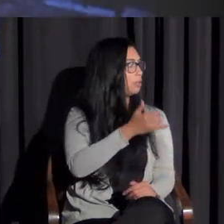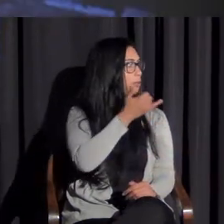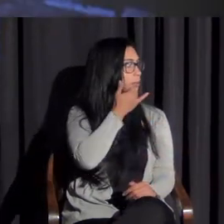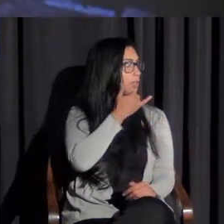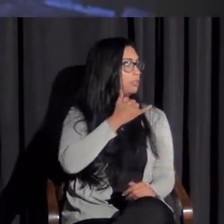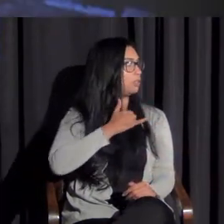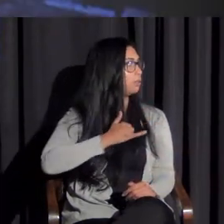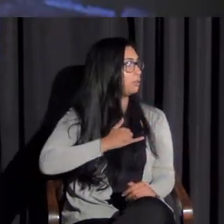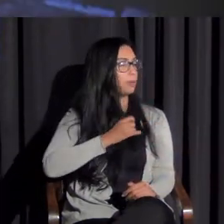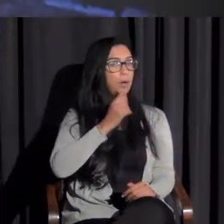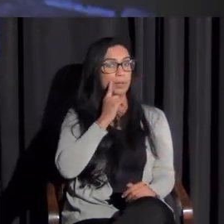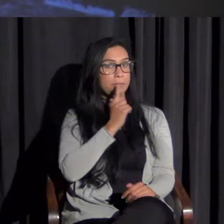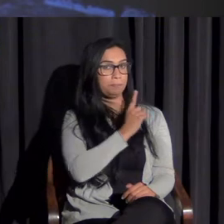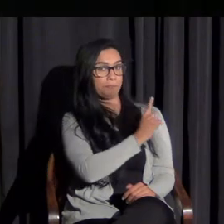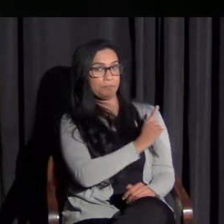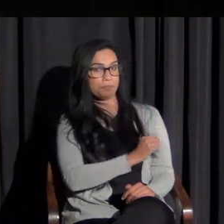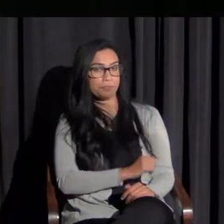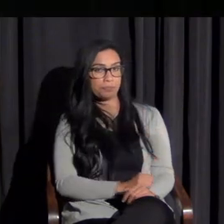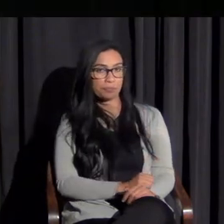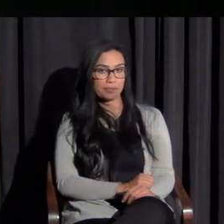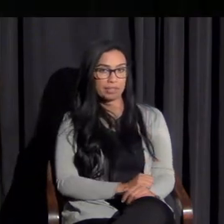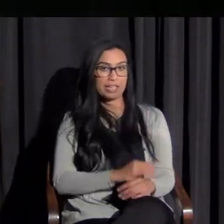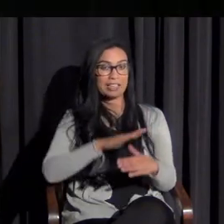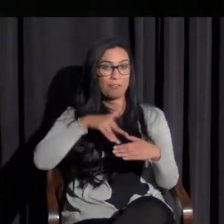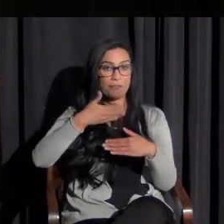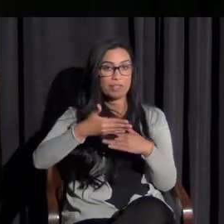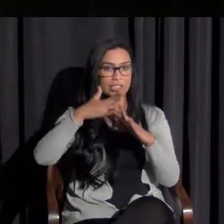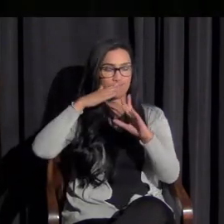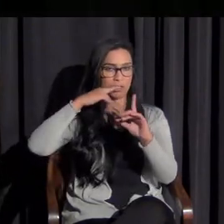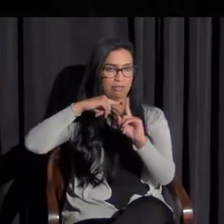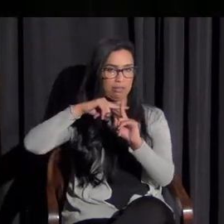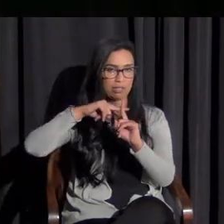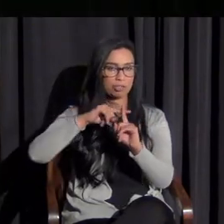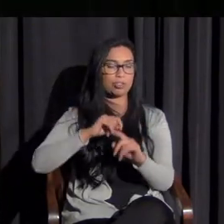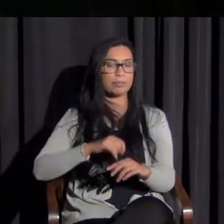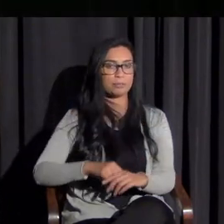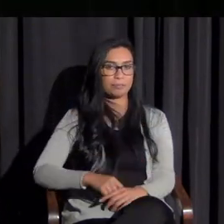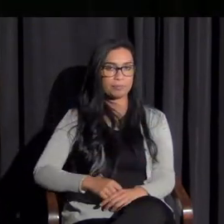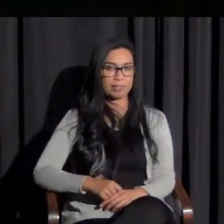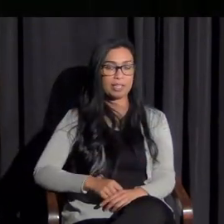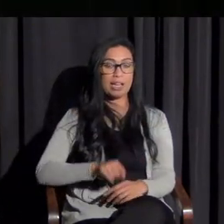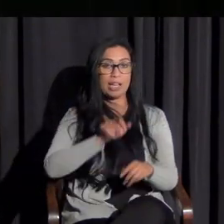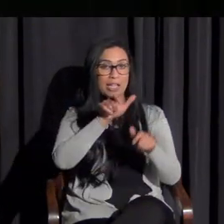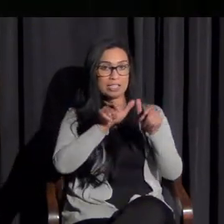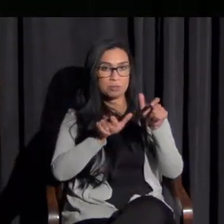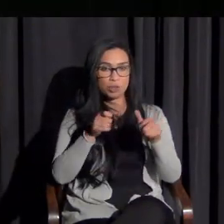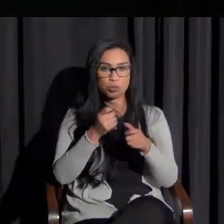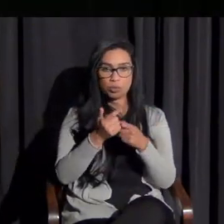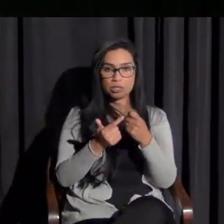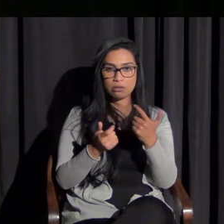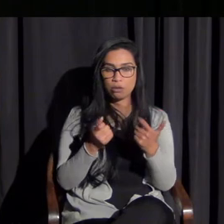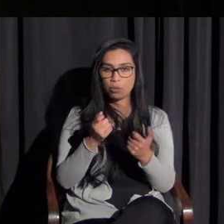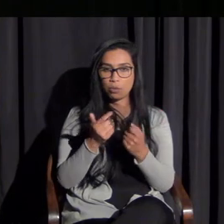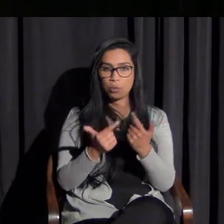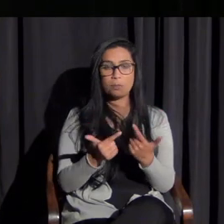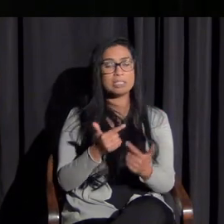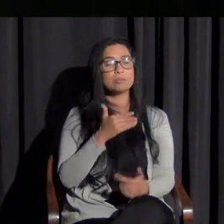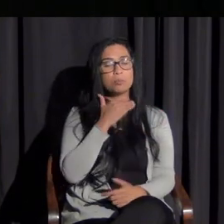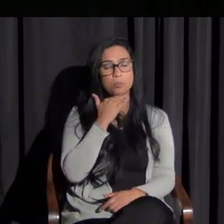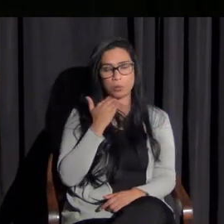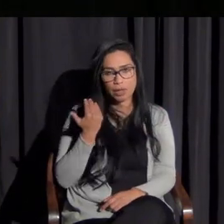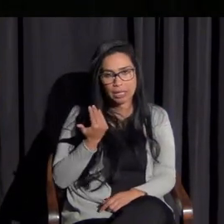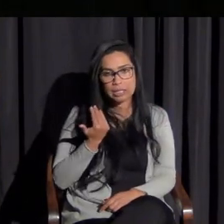dessa parte da frente da igreja. Tá? Então, as pessoas, algumas pessoas vieram a falecer,